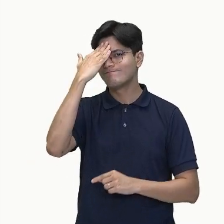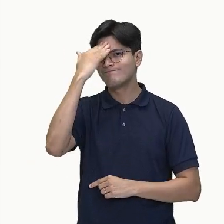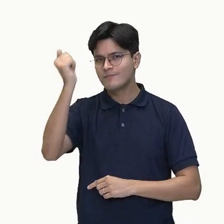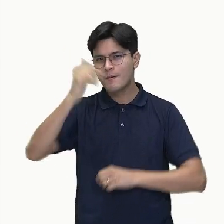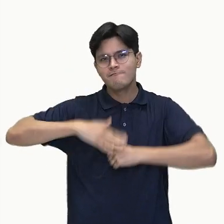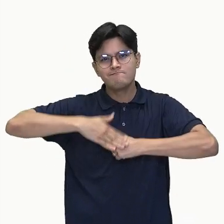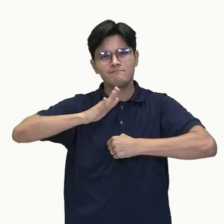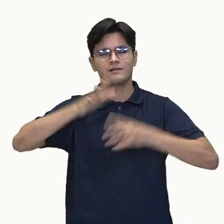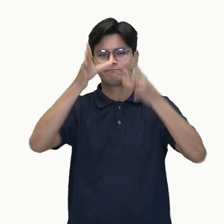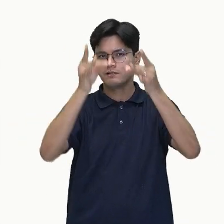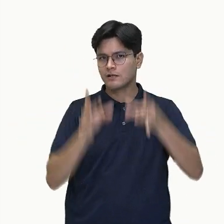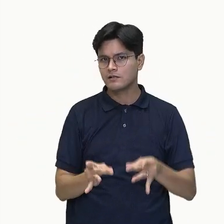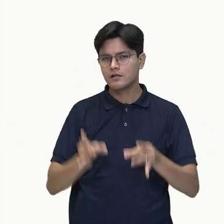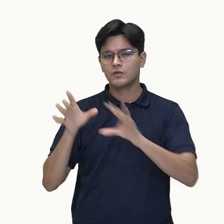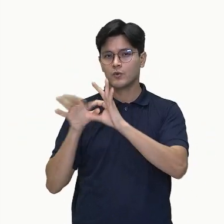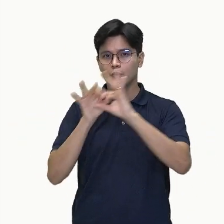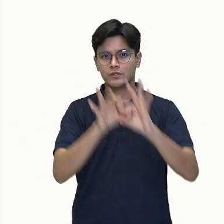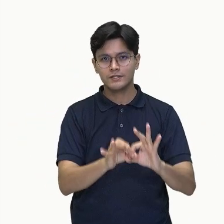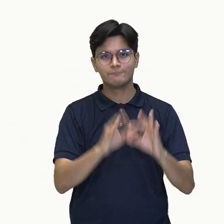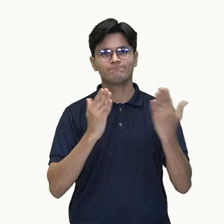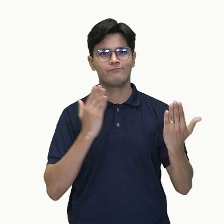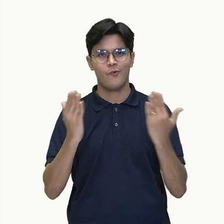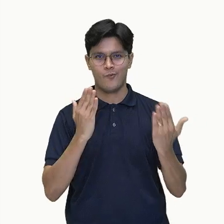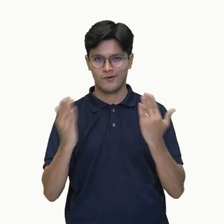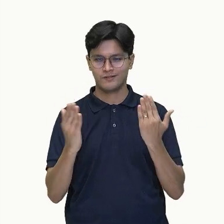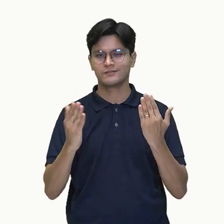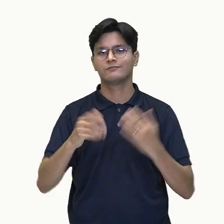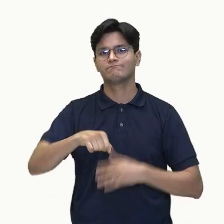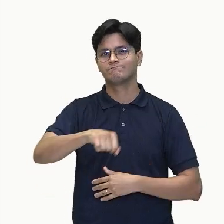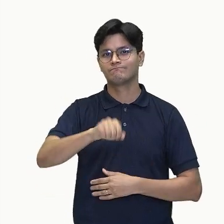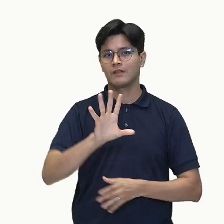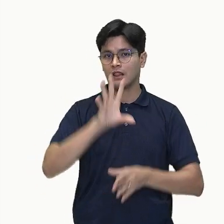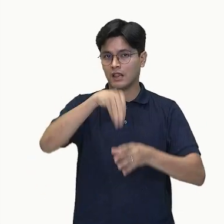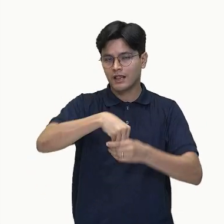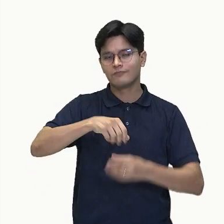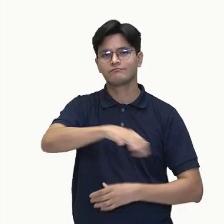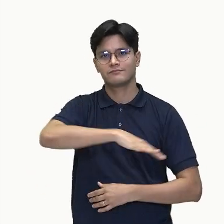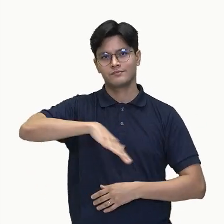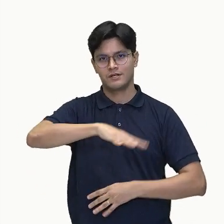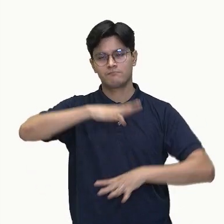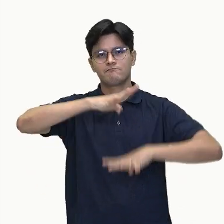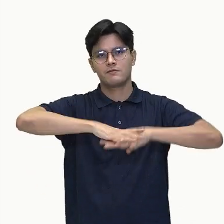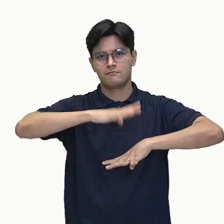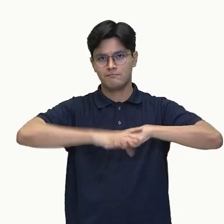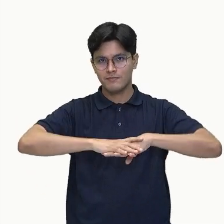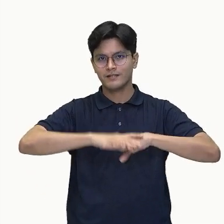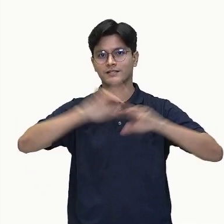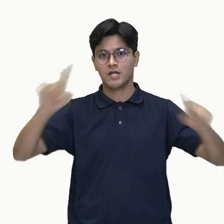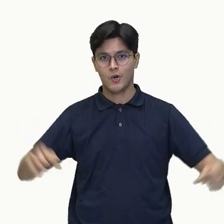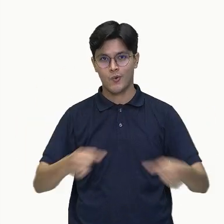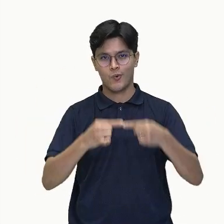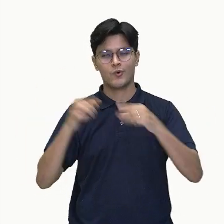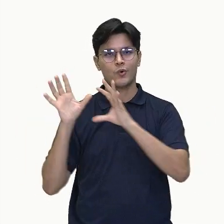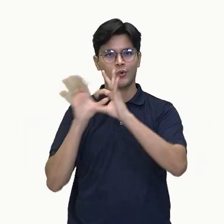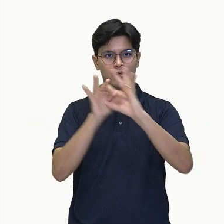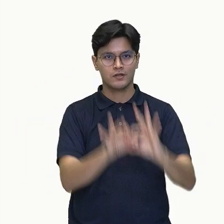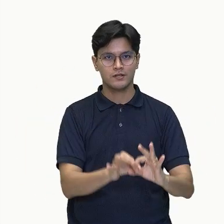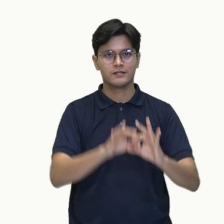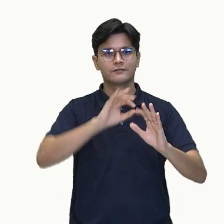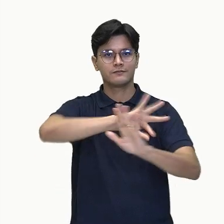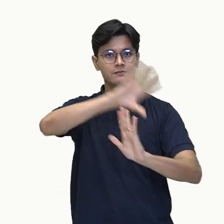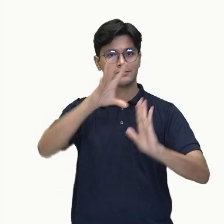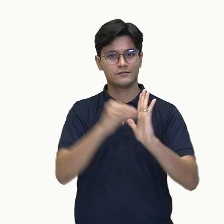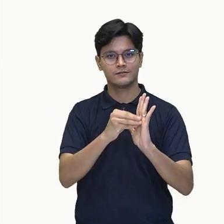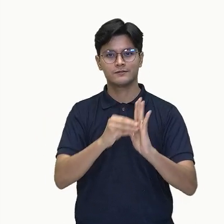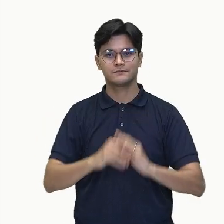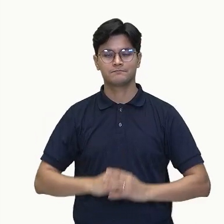contexto aí de comparação da matemática dentro desse contexto amazônico, não é isso, professor? Justamente. Vamos lá então, pessoal, olha